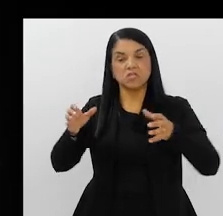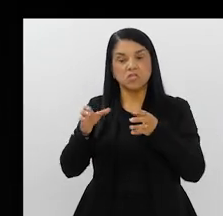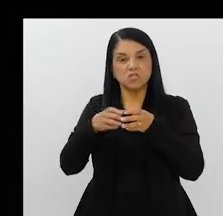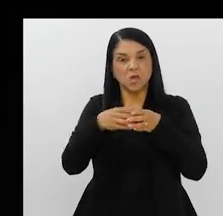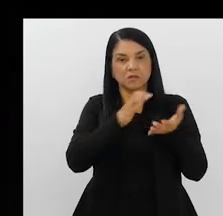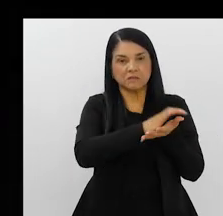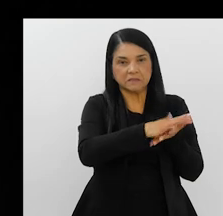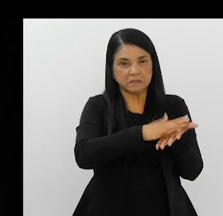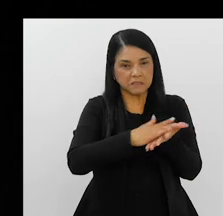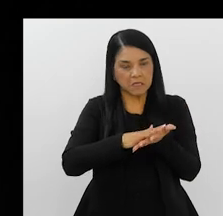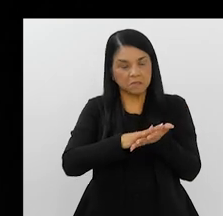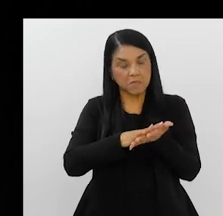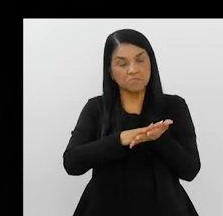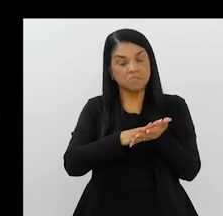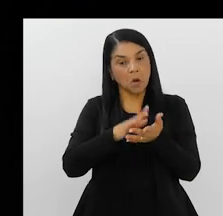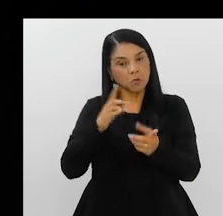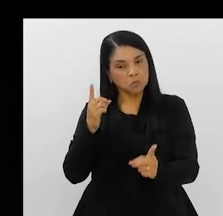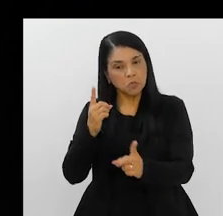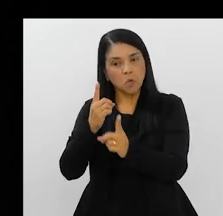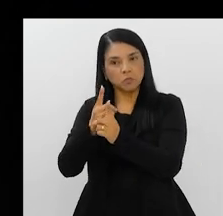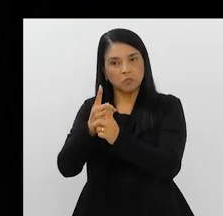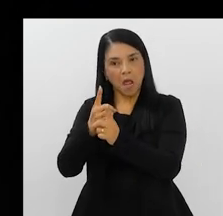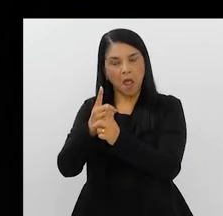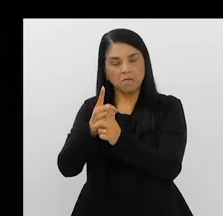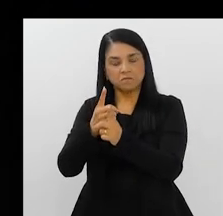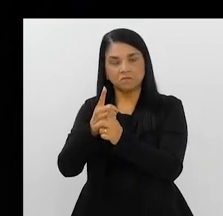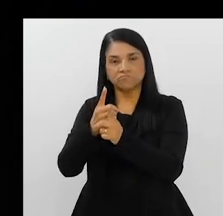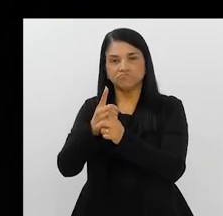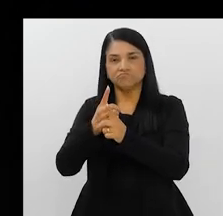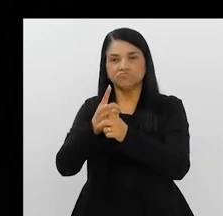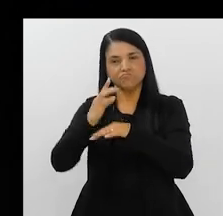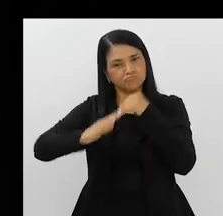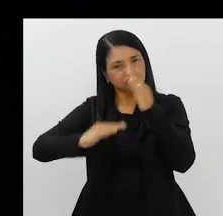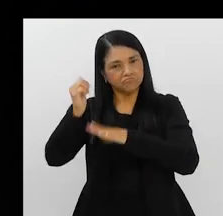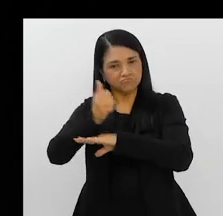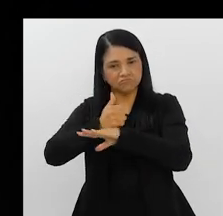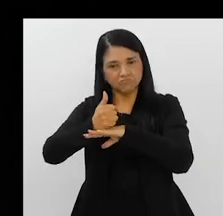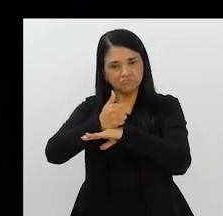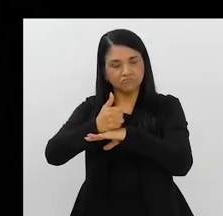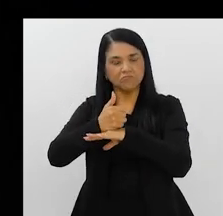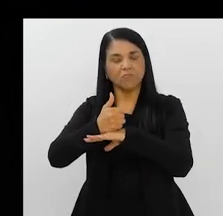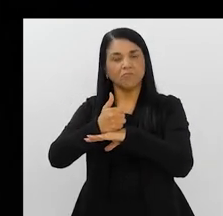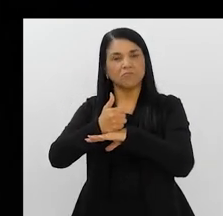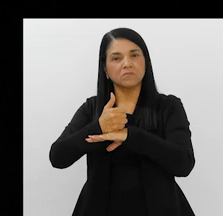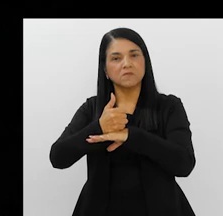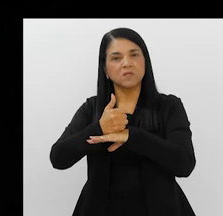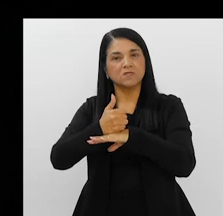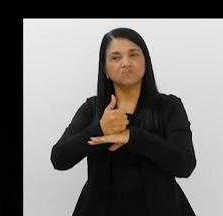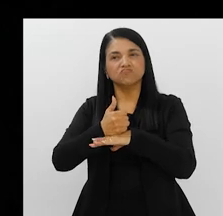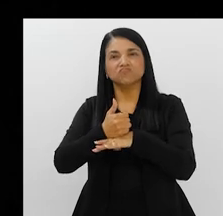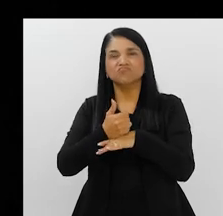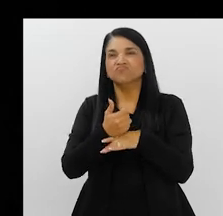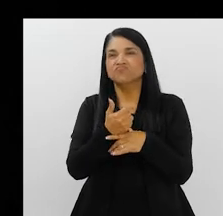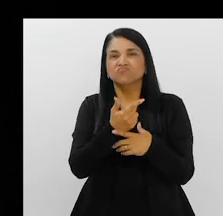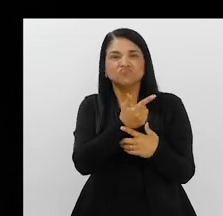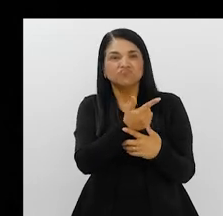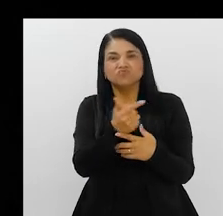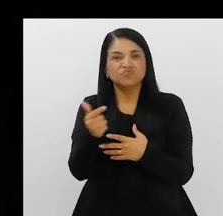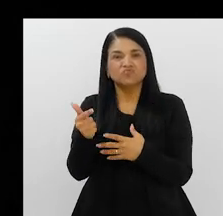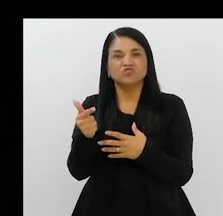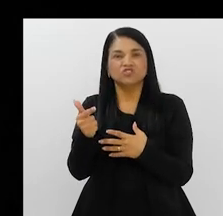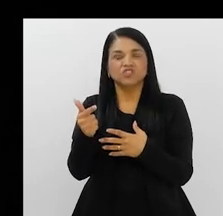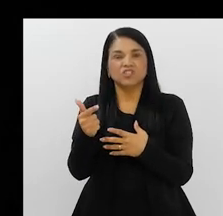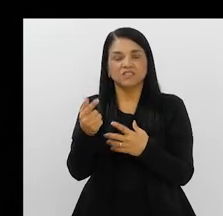não... quando se encontrava não tinha, também não é que tenha não, mas não há